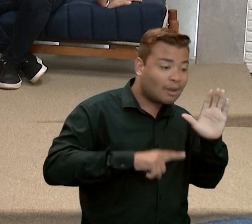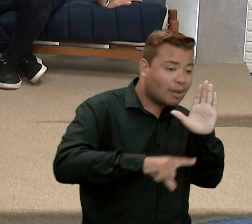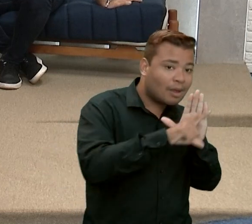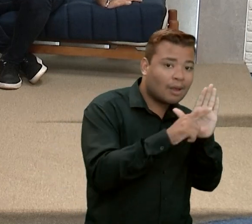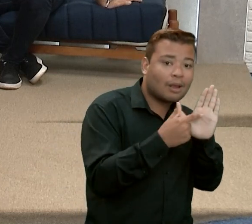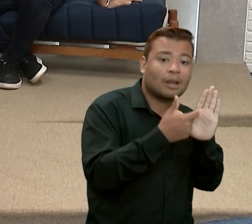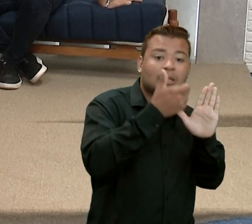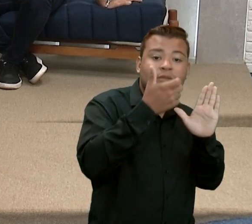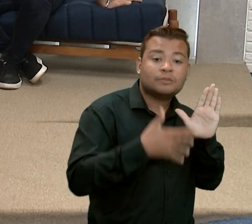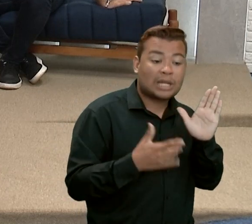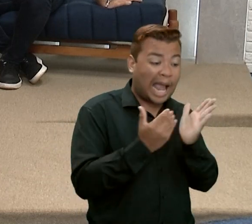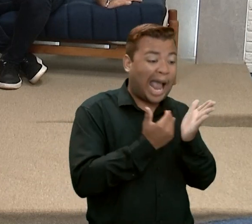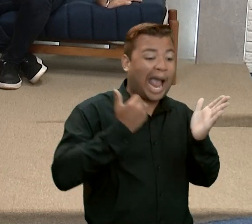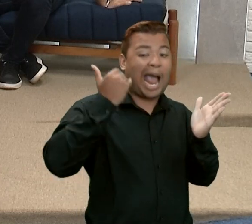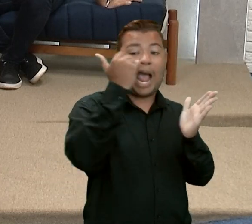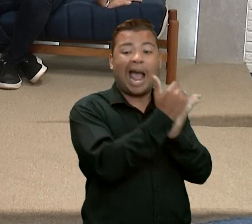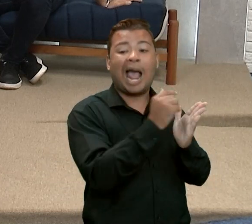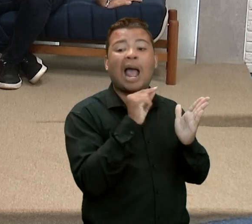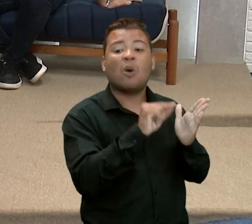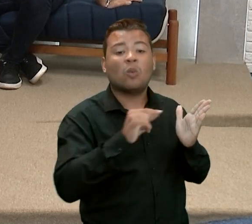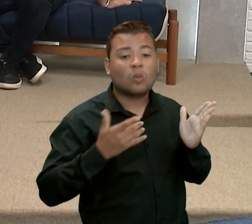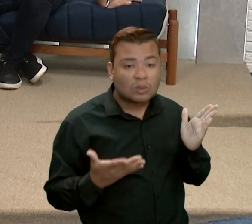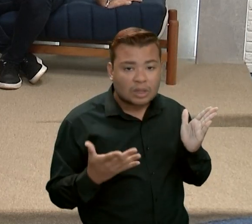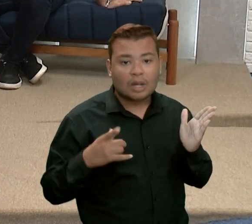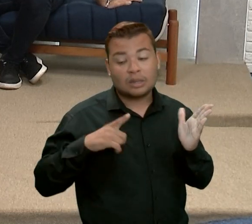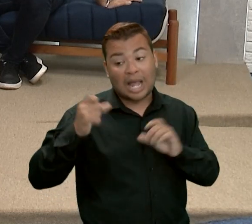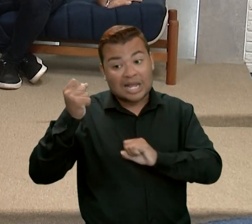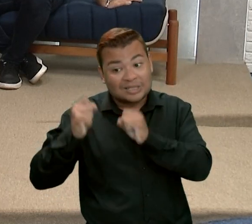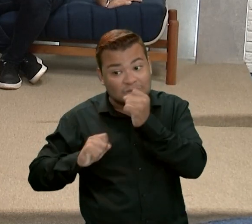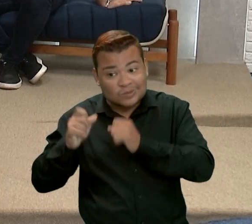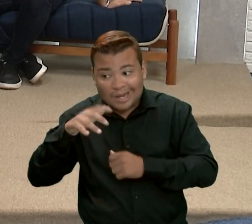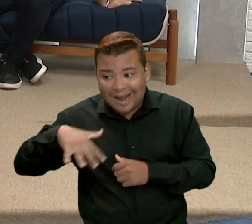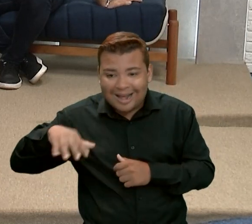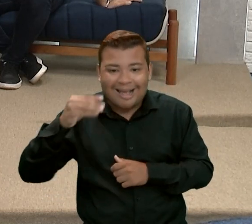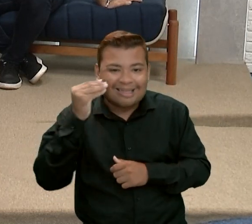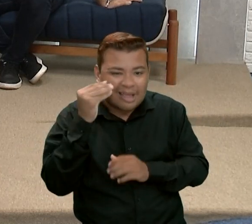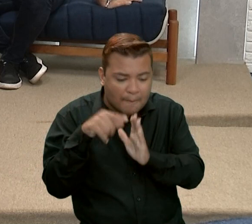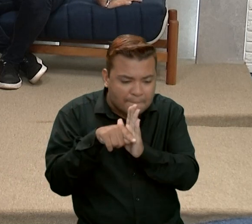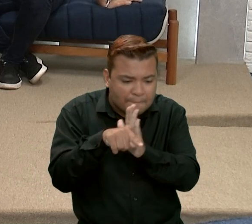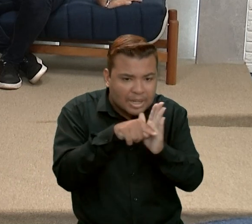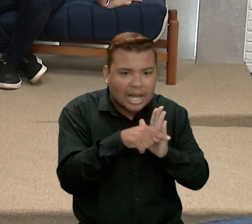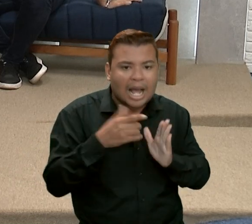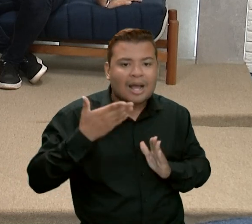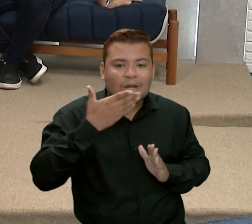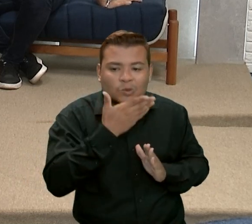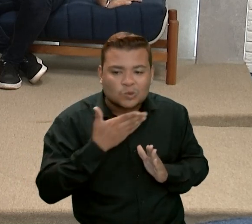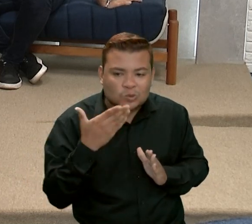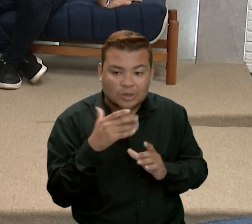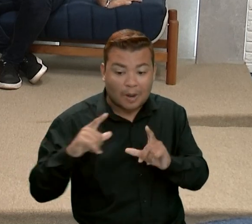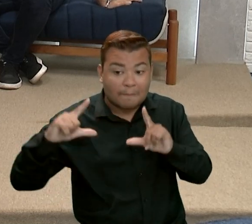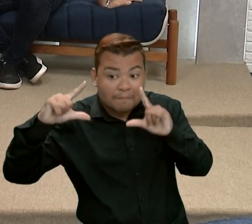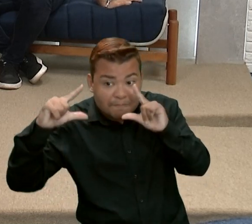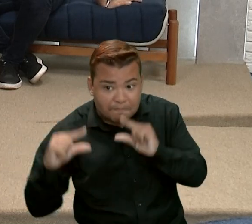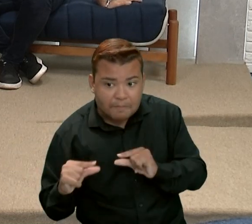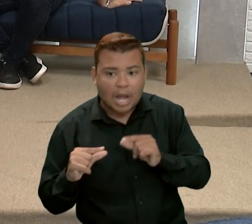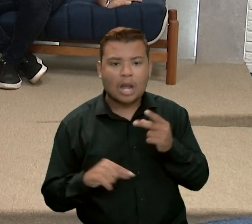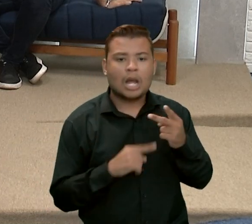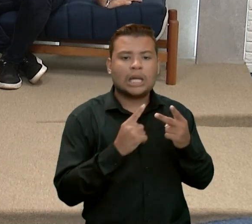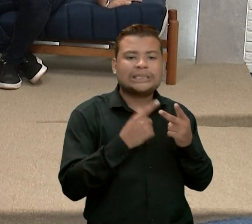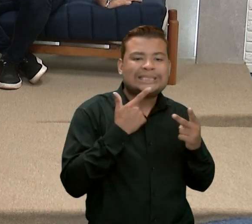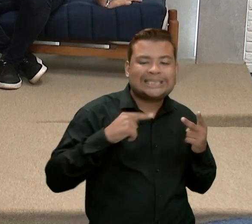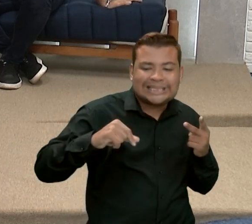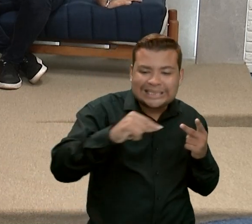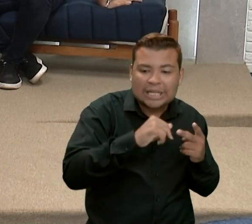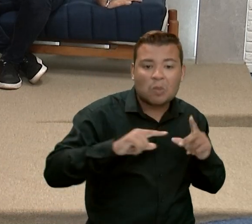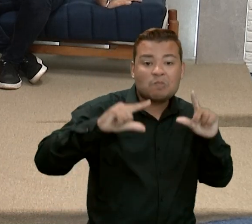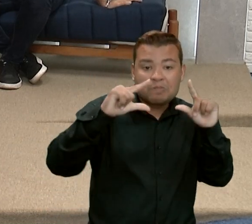será um excesso. Então, a indústria tem tentado fazer pesquisas para reduzir as quantidades de açúcar, reduzir as quantidades de sal. Então, isso é